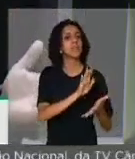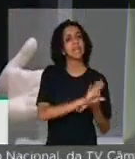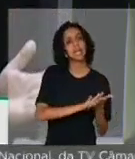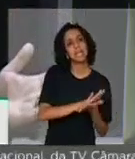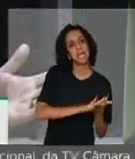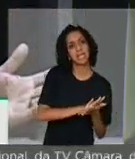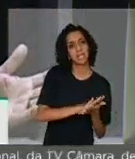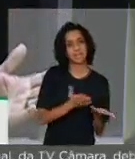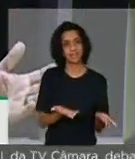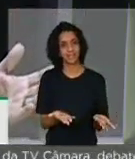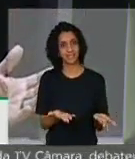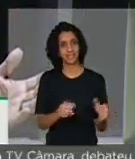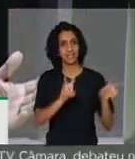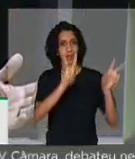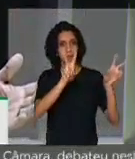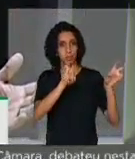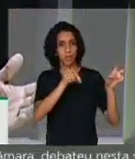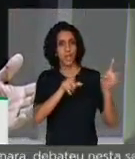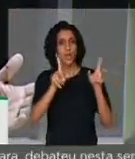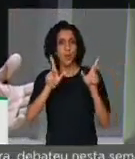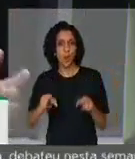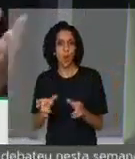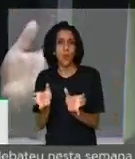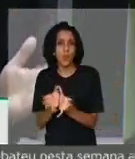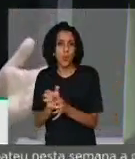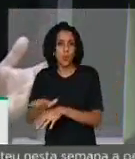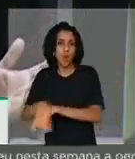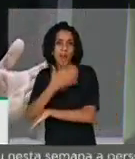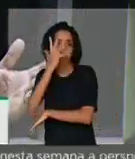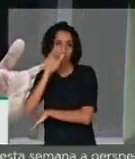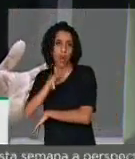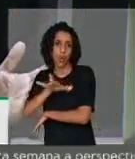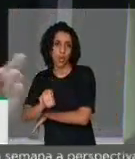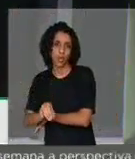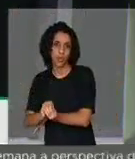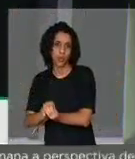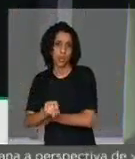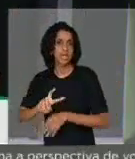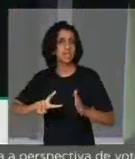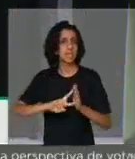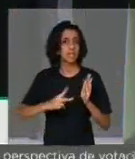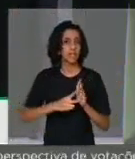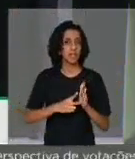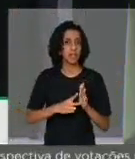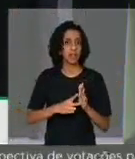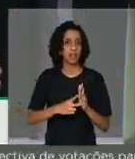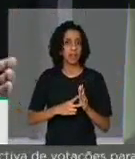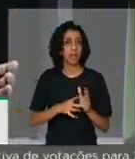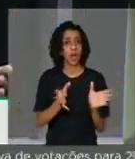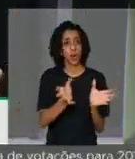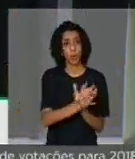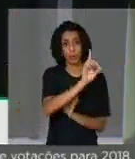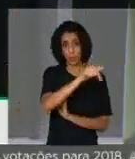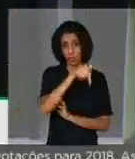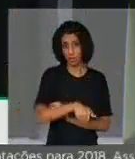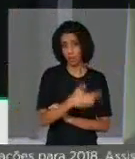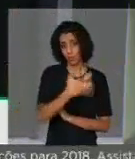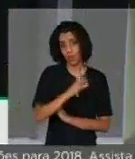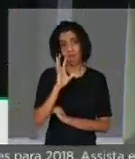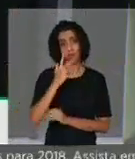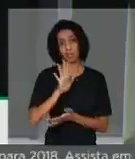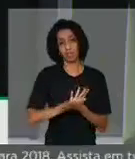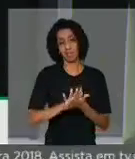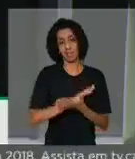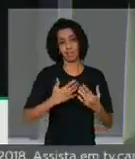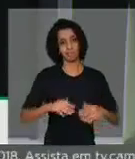um bloco lá da Tijuca, no Rio de Janeiro, não resolver nada. E, por fim,